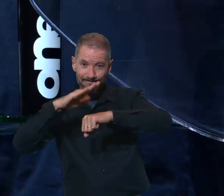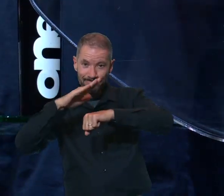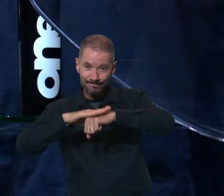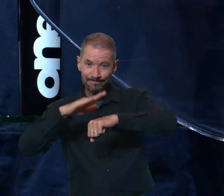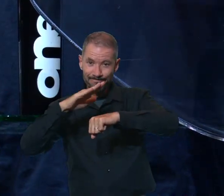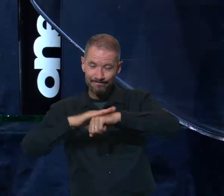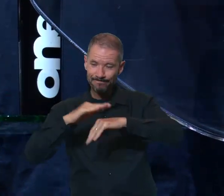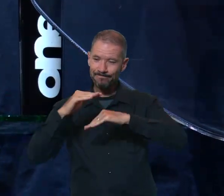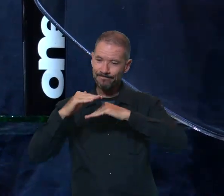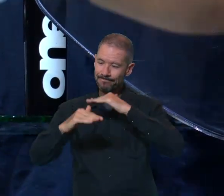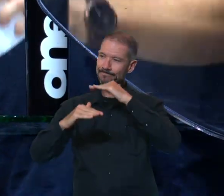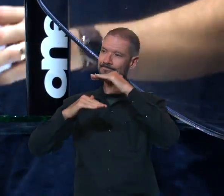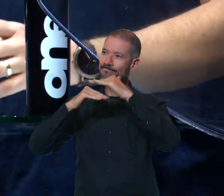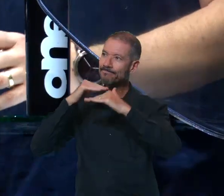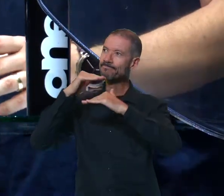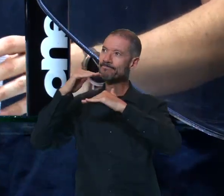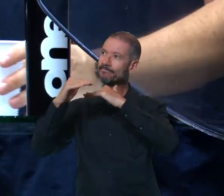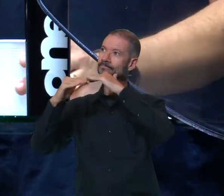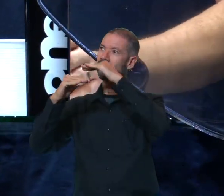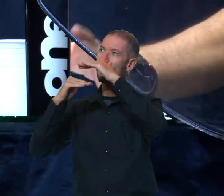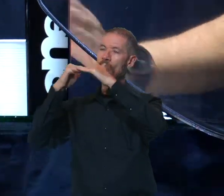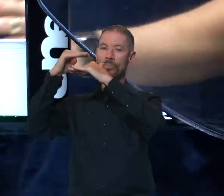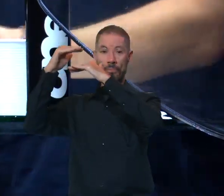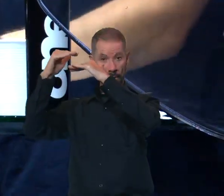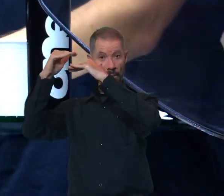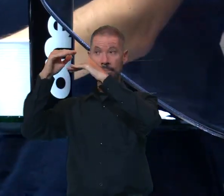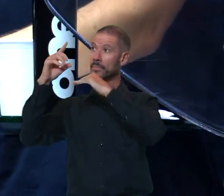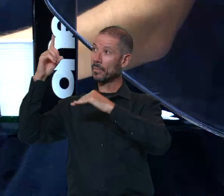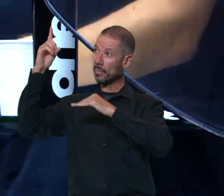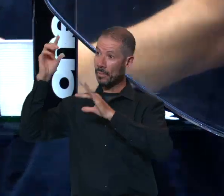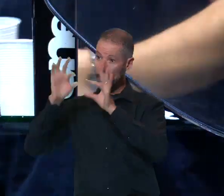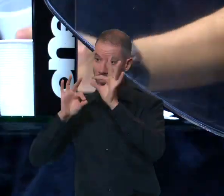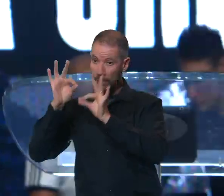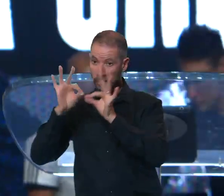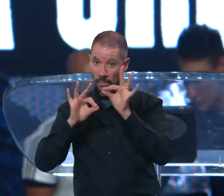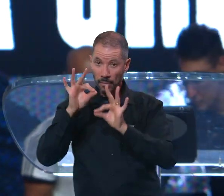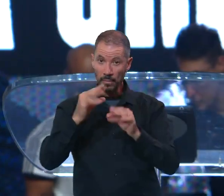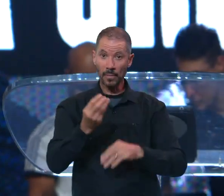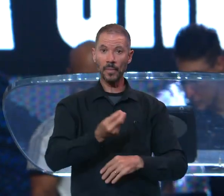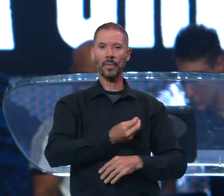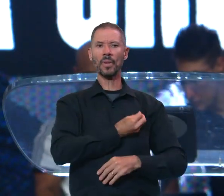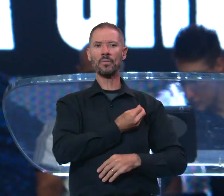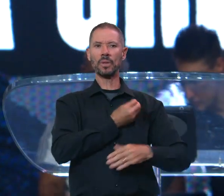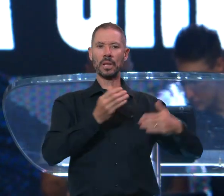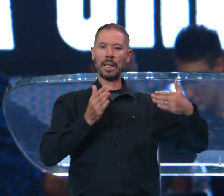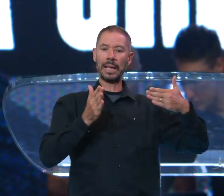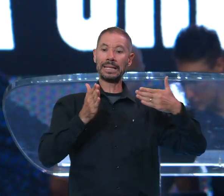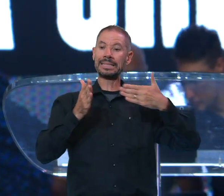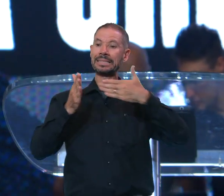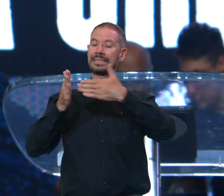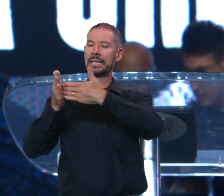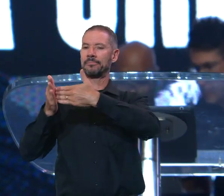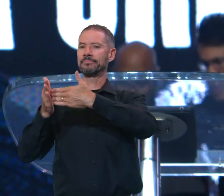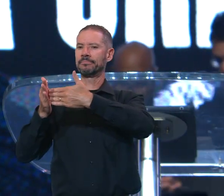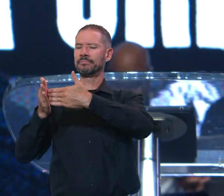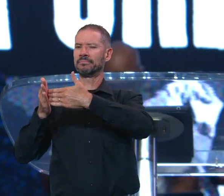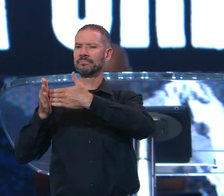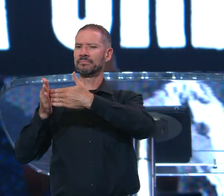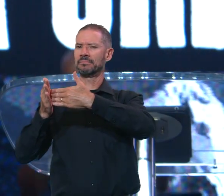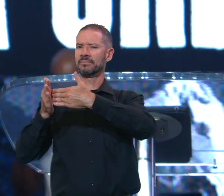após atitude. E você vai derramando cada vez mais aí. E Deus vai trabalhando na nossa vida. até o ponto,